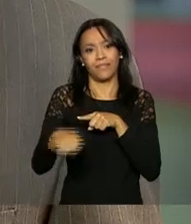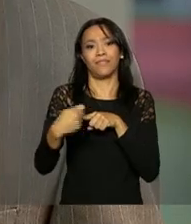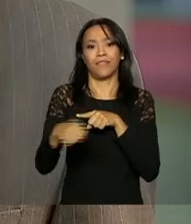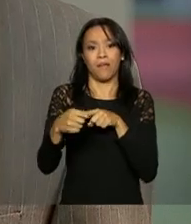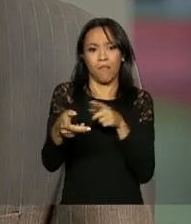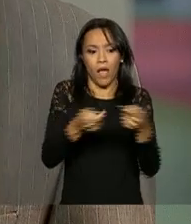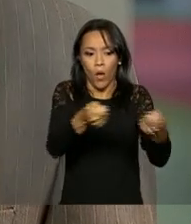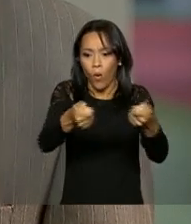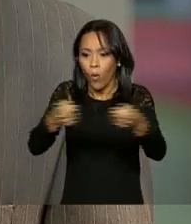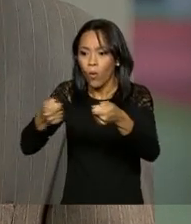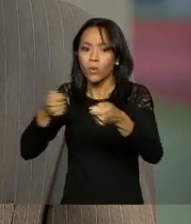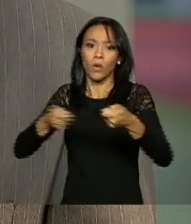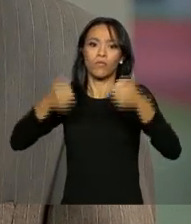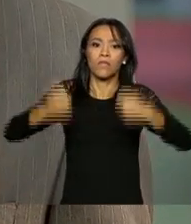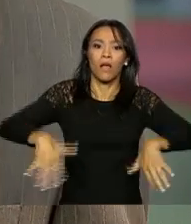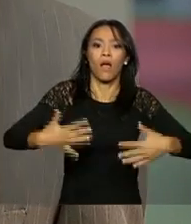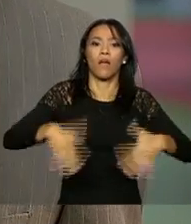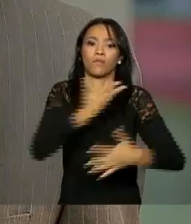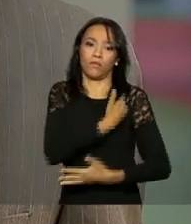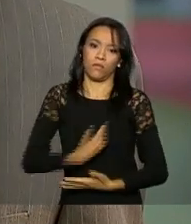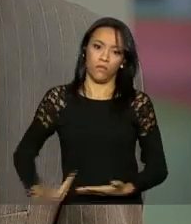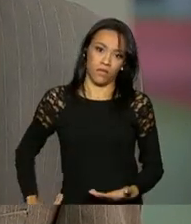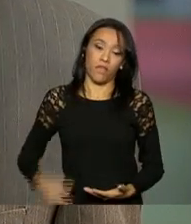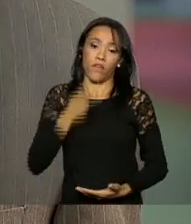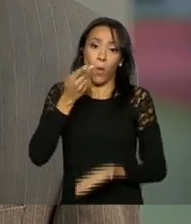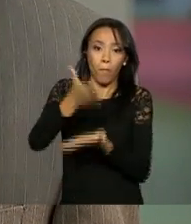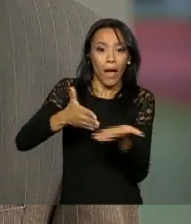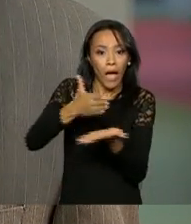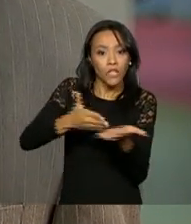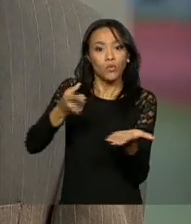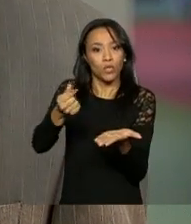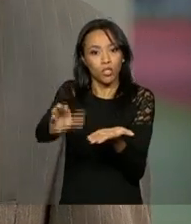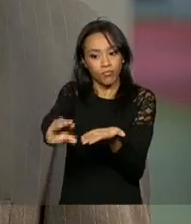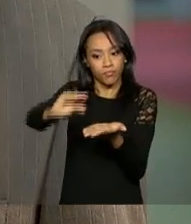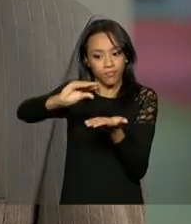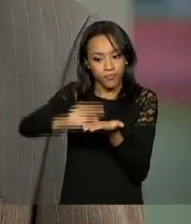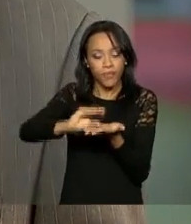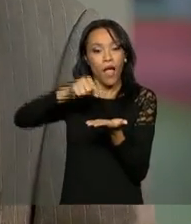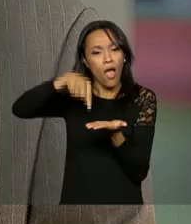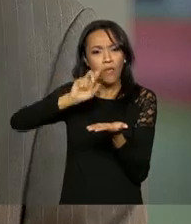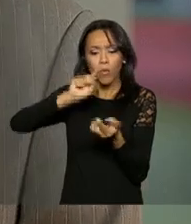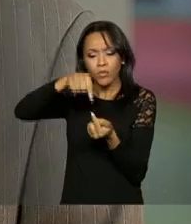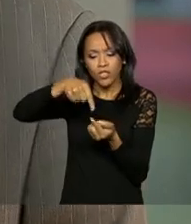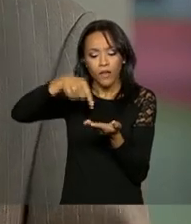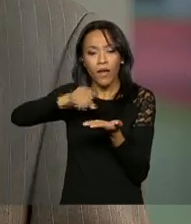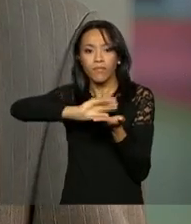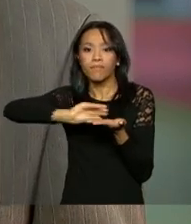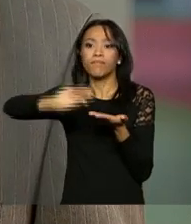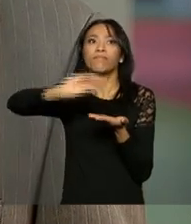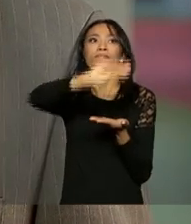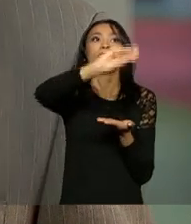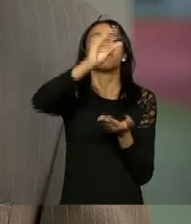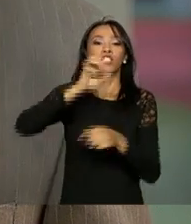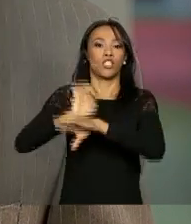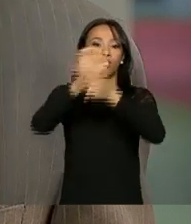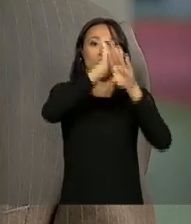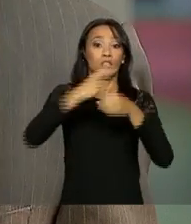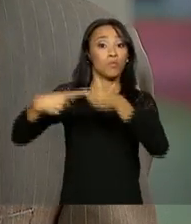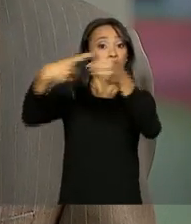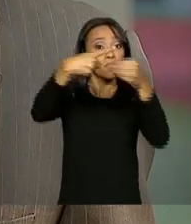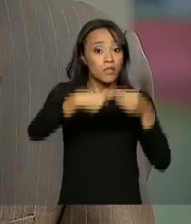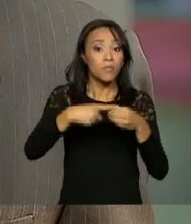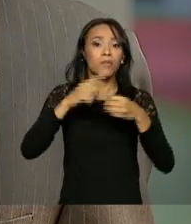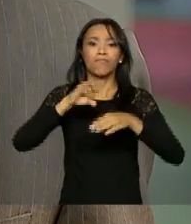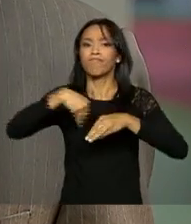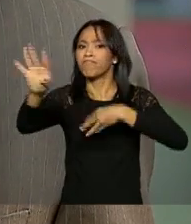as contas públicas e defendeu que parte dos recursos arrecadados seja destinada a estados e municípios para a aplicação